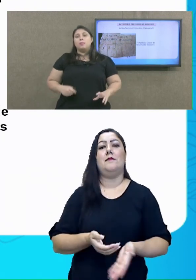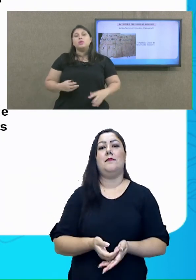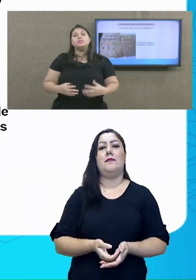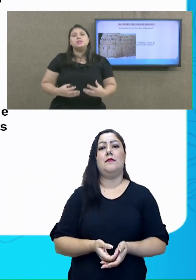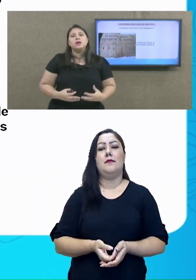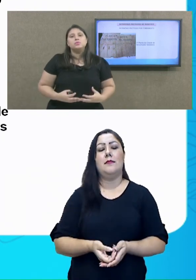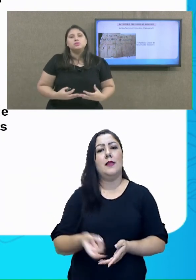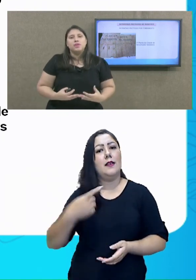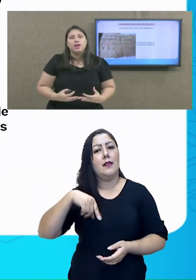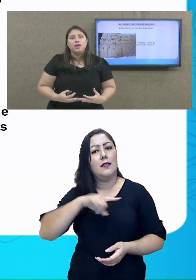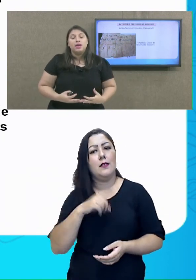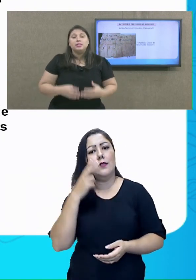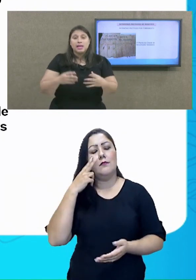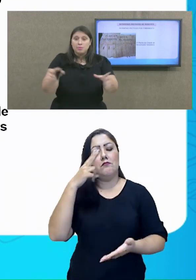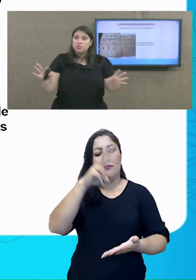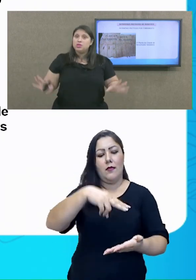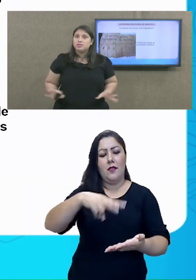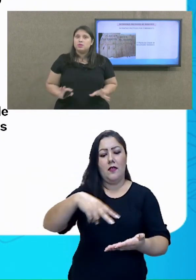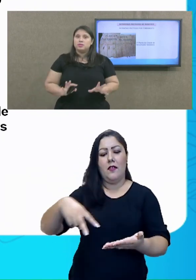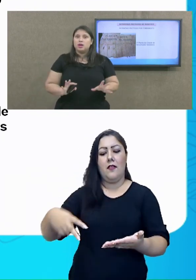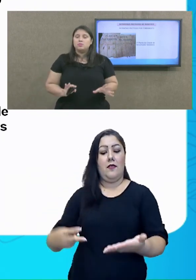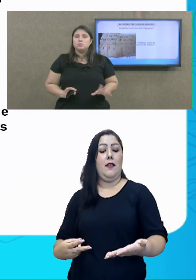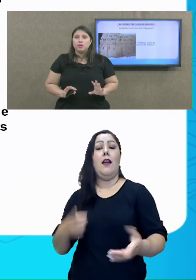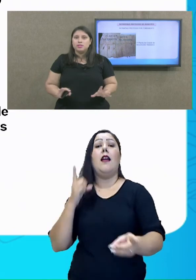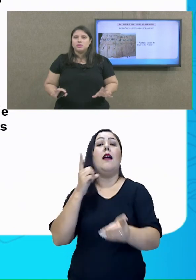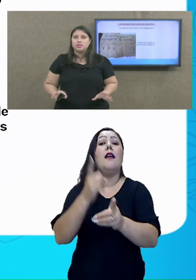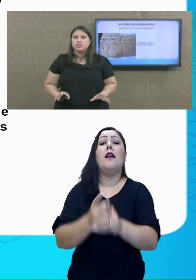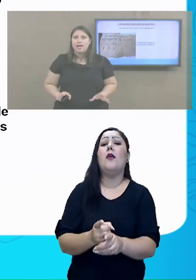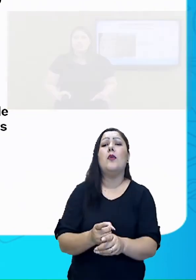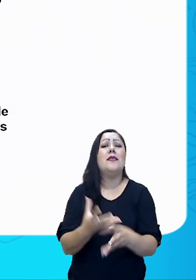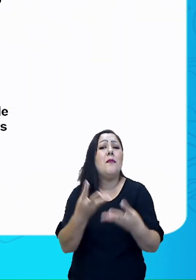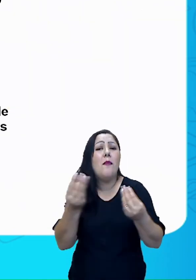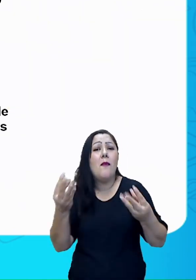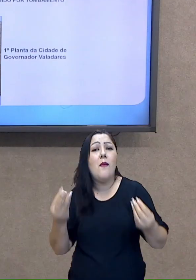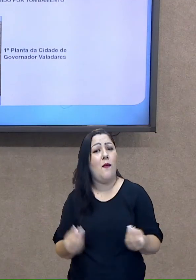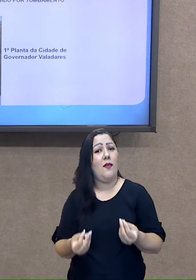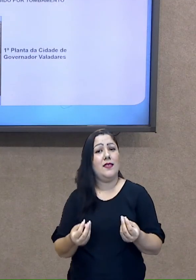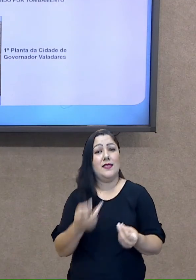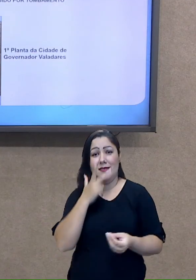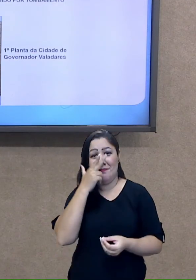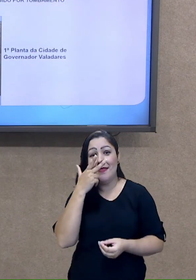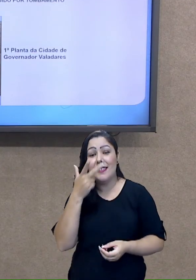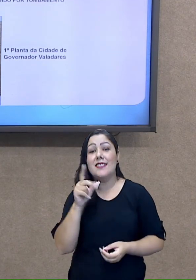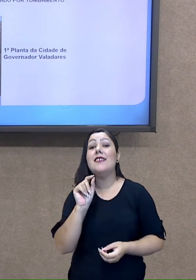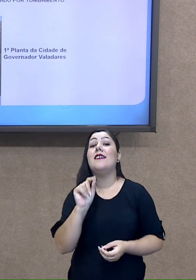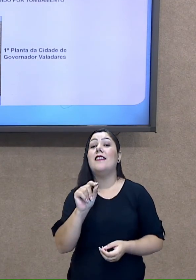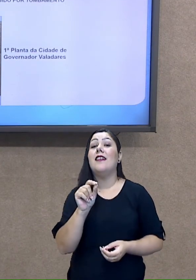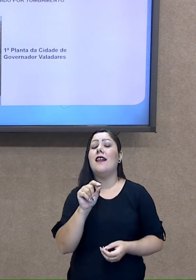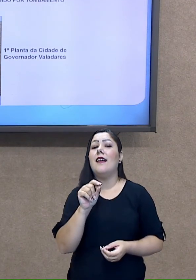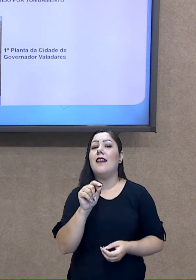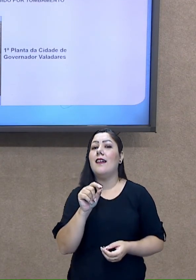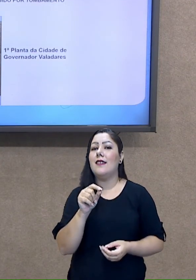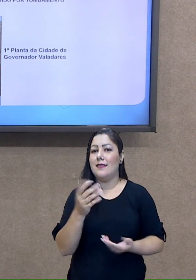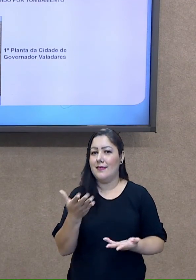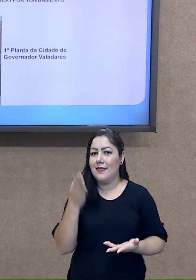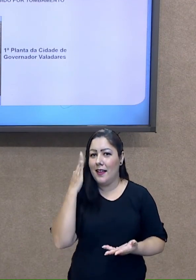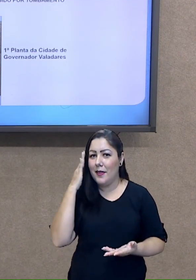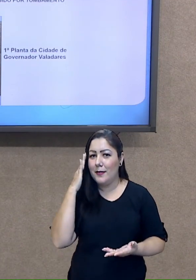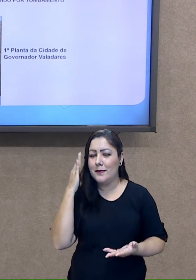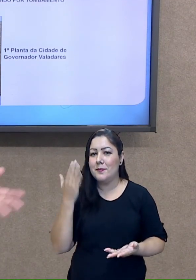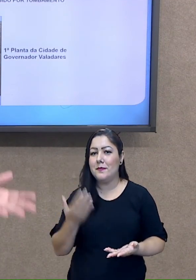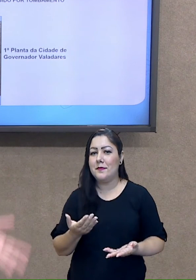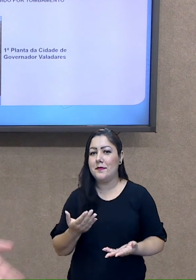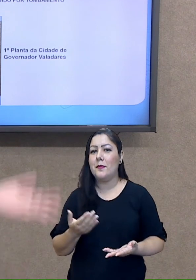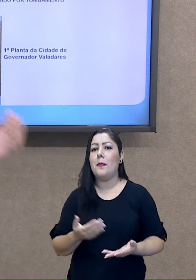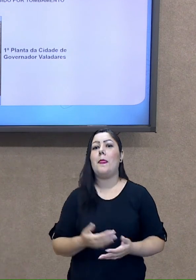possamos ver. E sabe onde nós encontramos muitas coisas dessa? Você sabe onde nós podemos encontrar? No